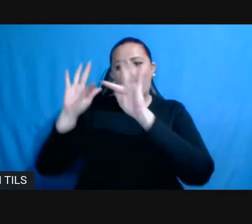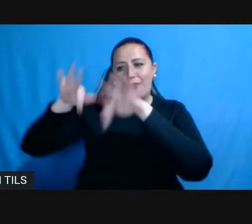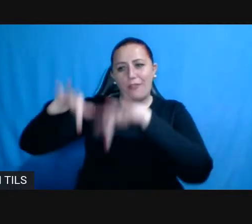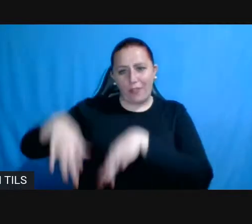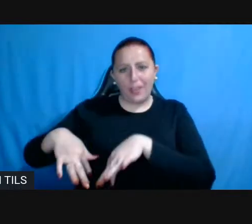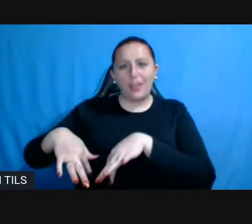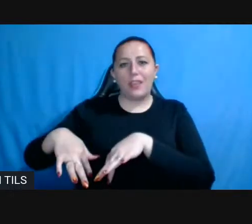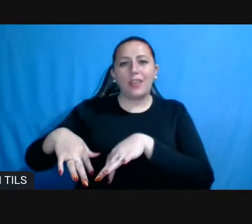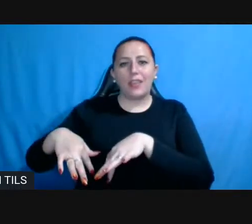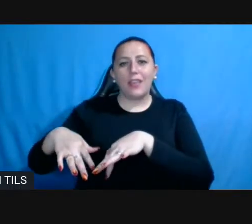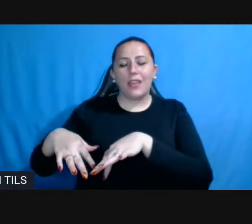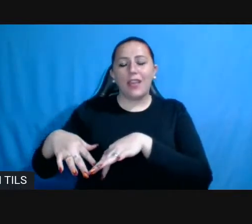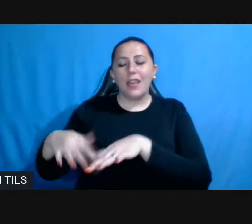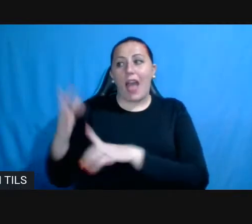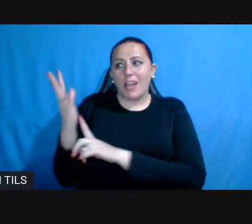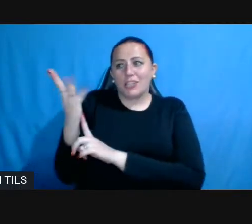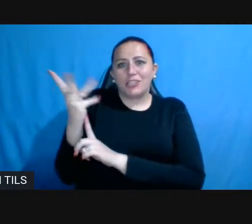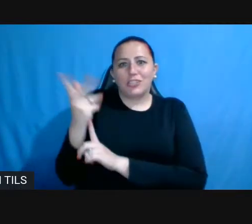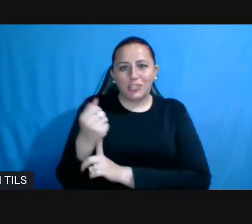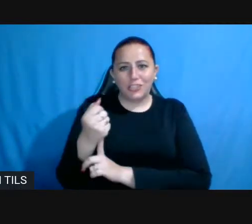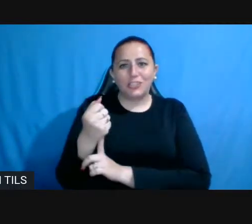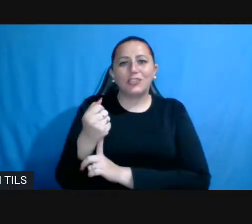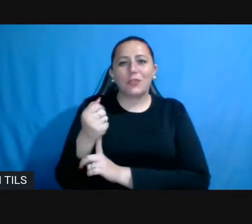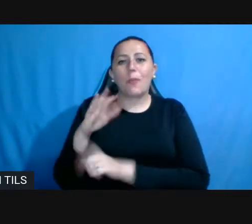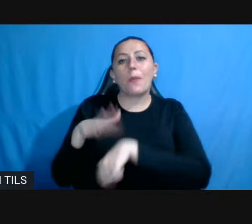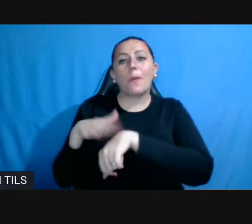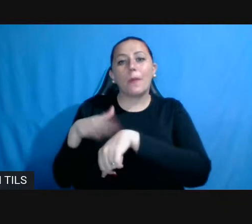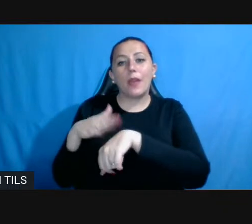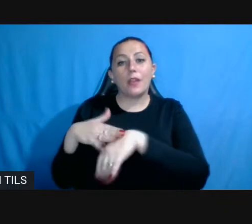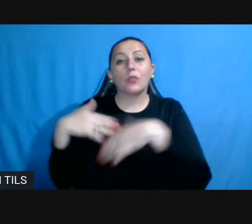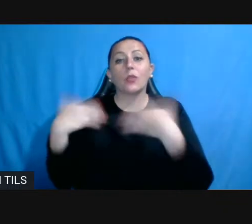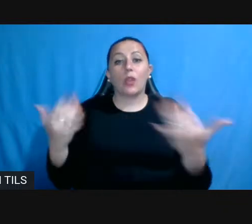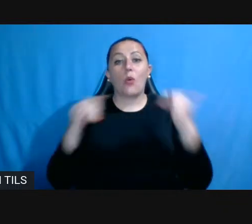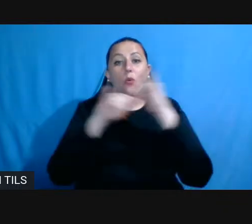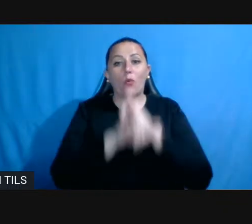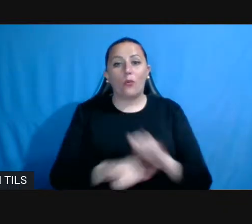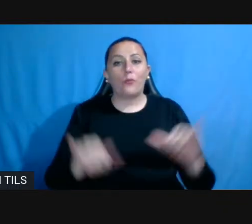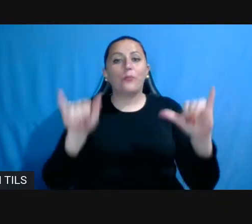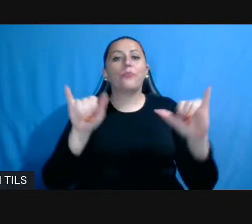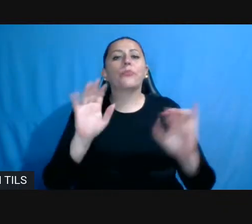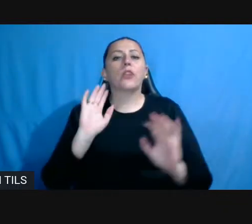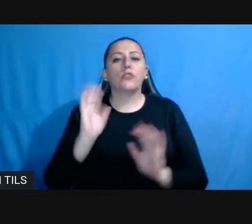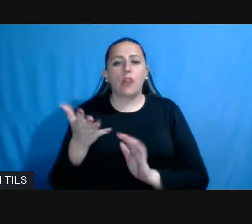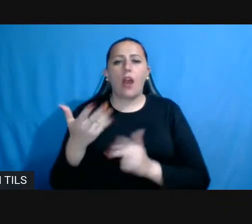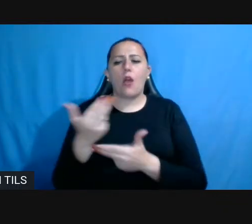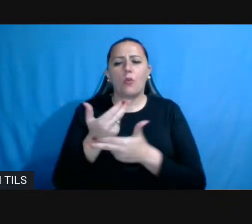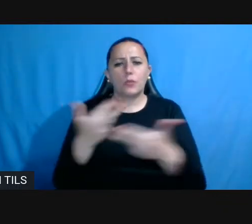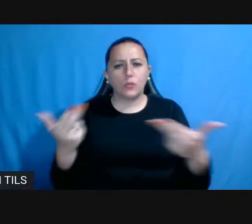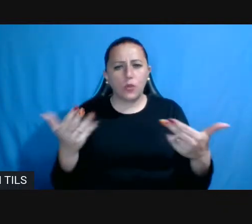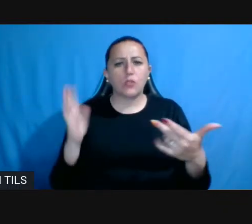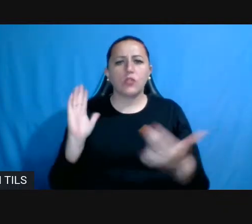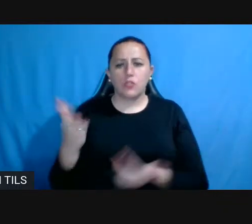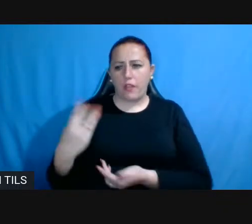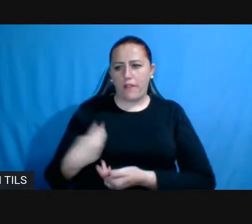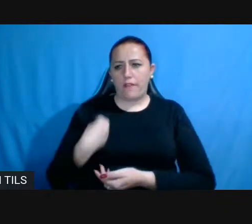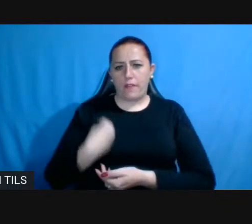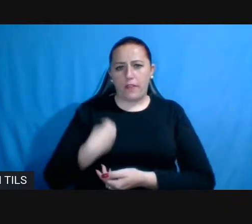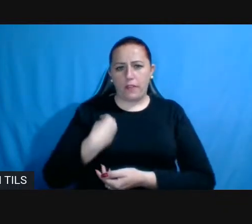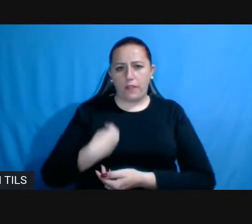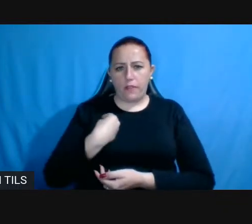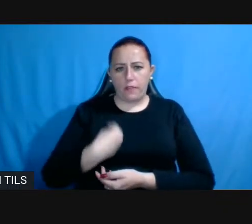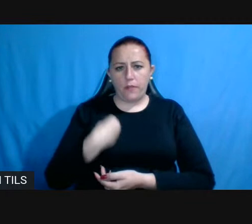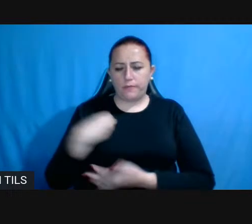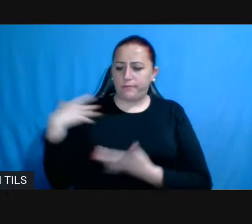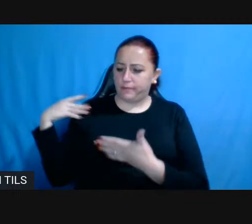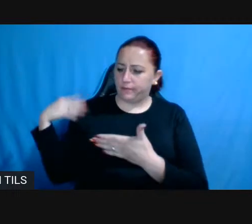estudantes, eu gostaria de anunciar, enfim, é algo que a gente já vem, que a gente está vivendo desde